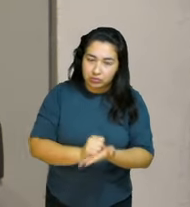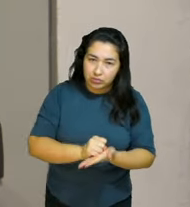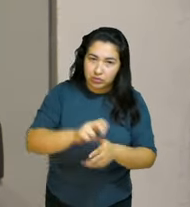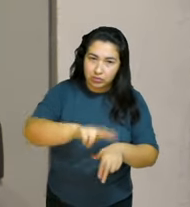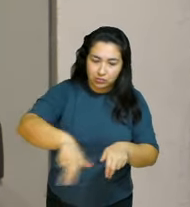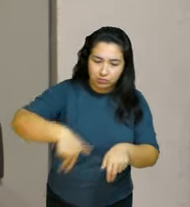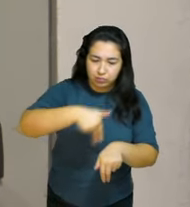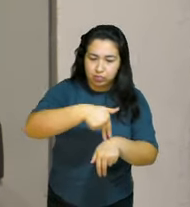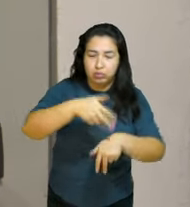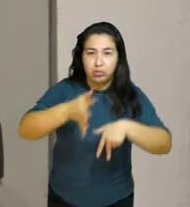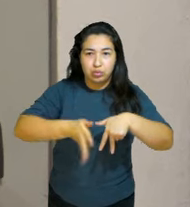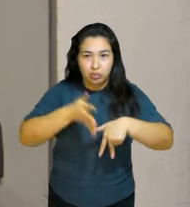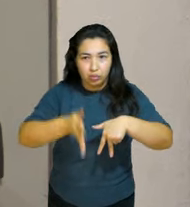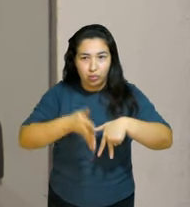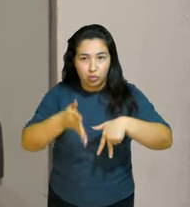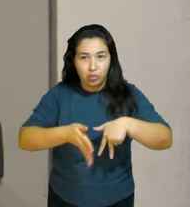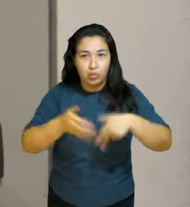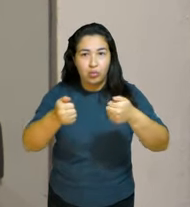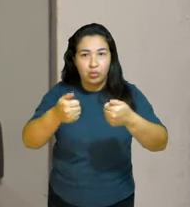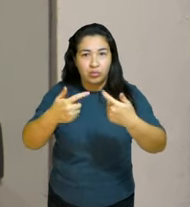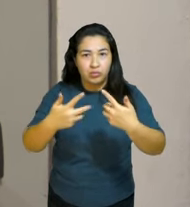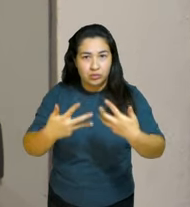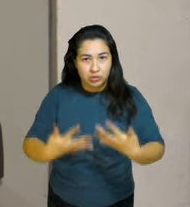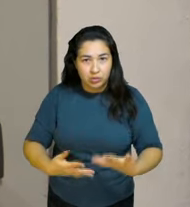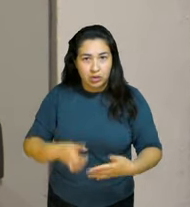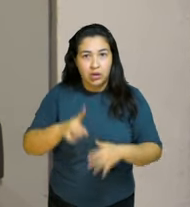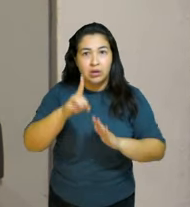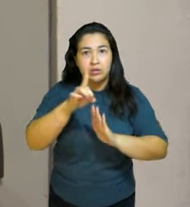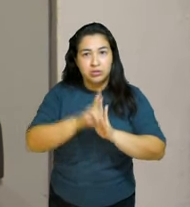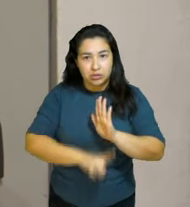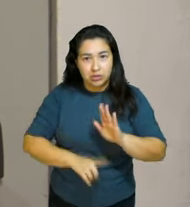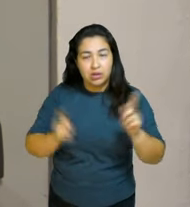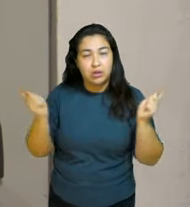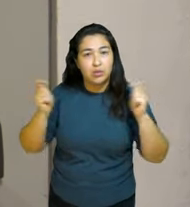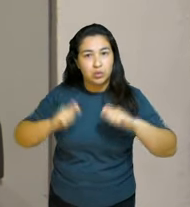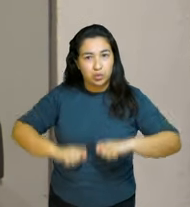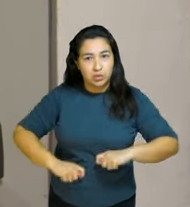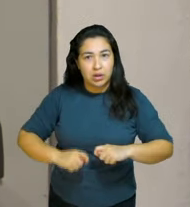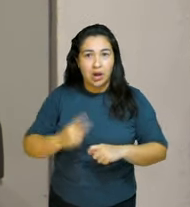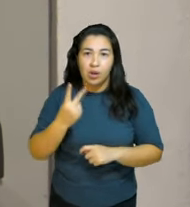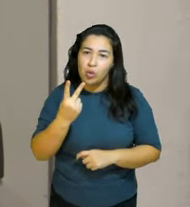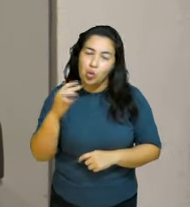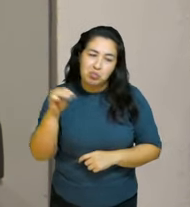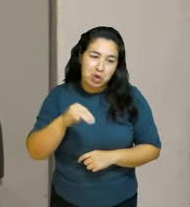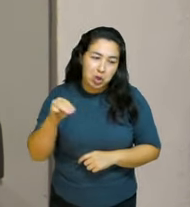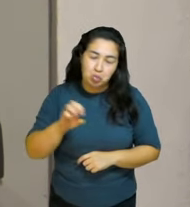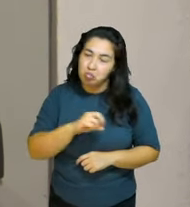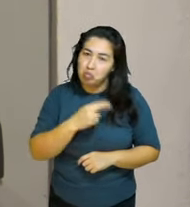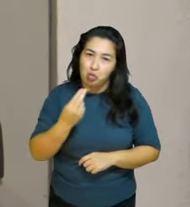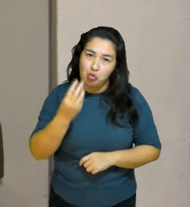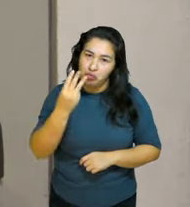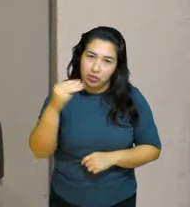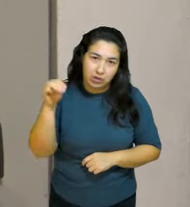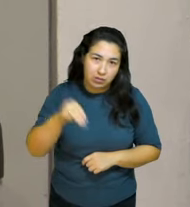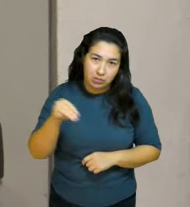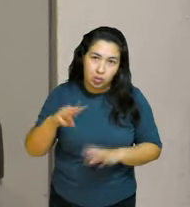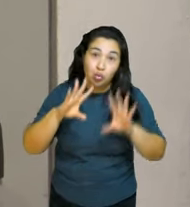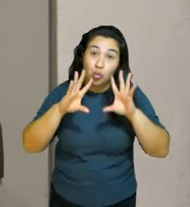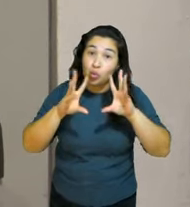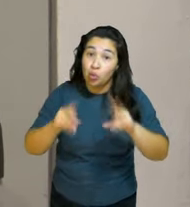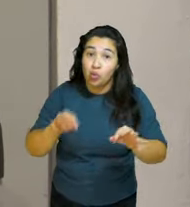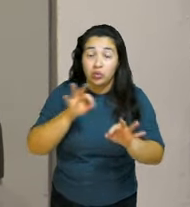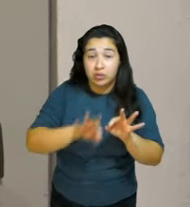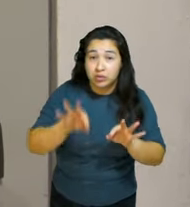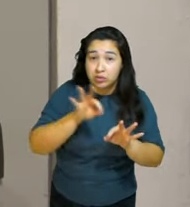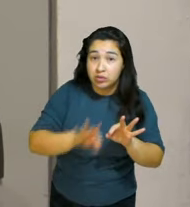gente possa fazer a inscrição e ter direito ao uso da palavra por 2, 3 minutos, todas as entidades, instituições, atletas,